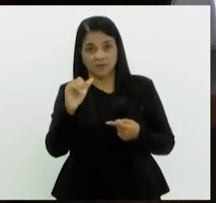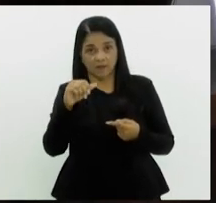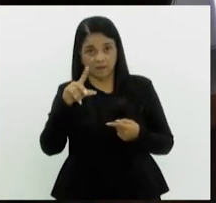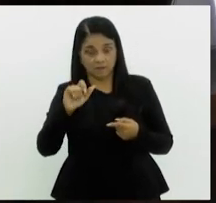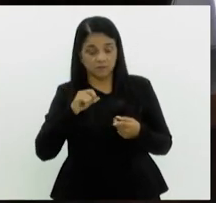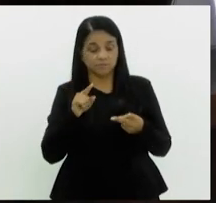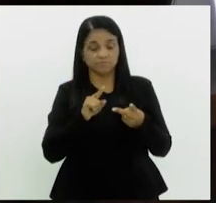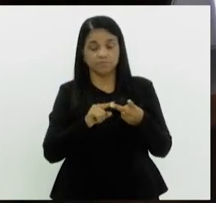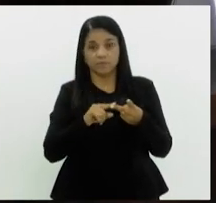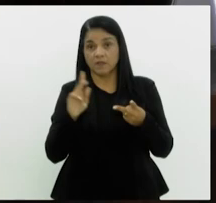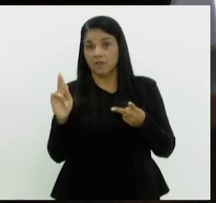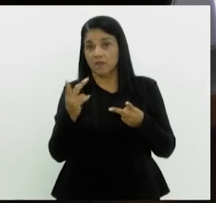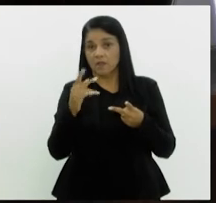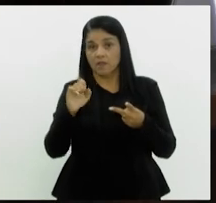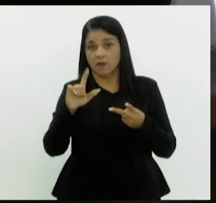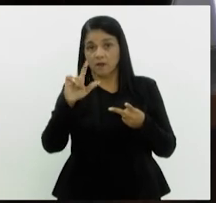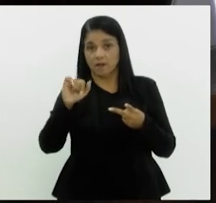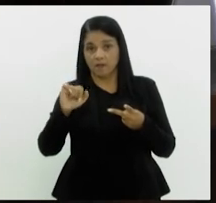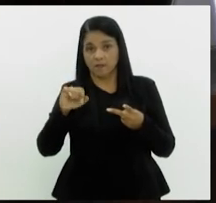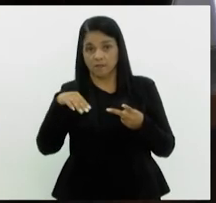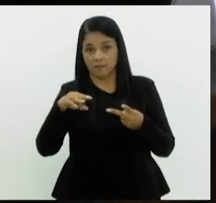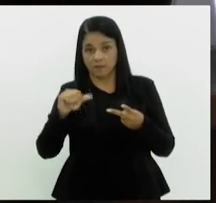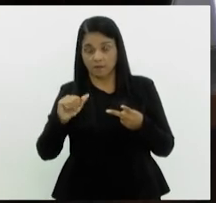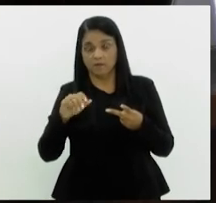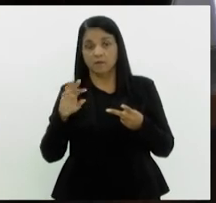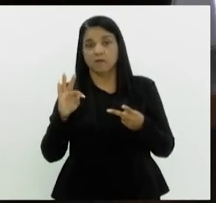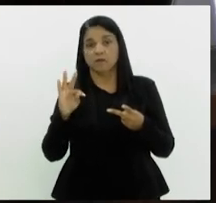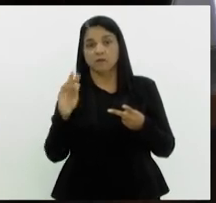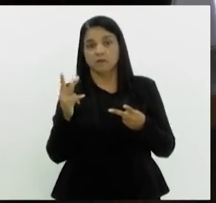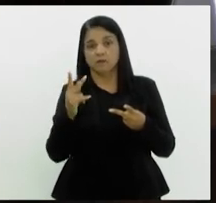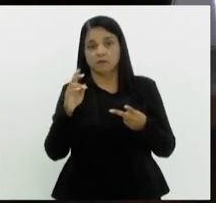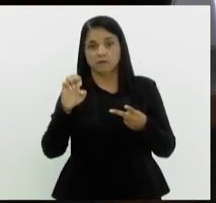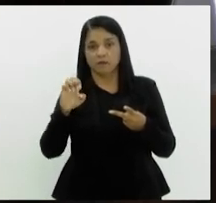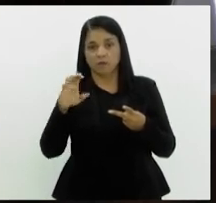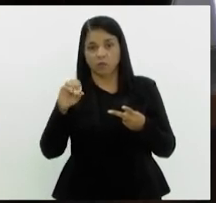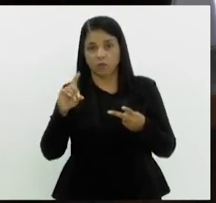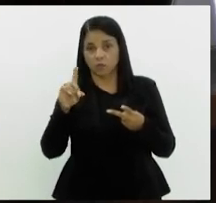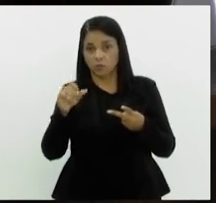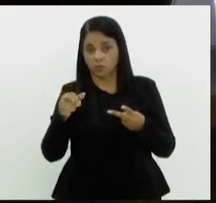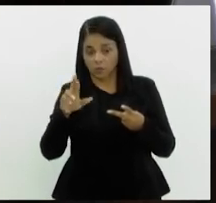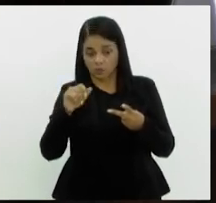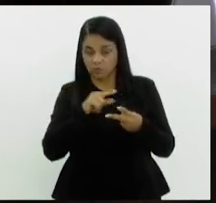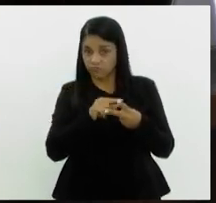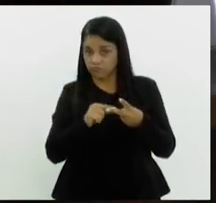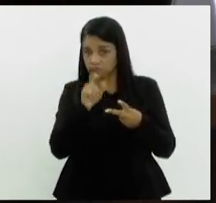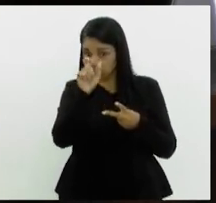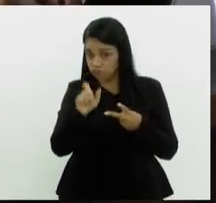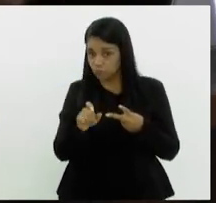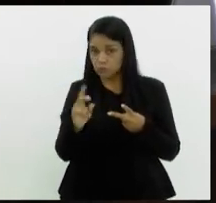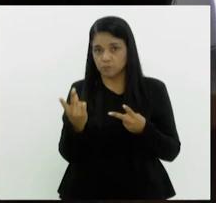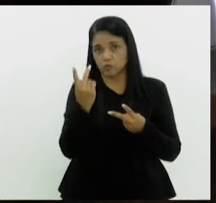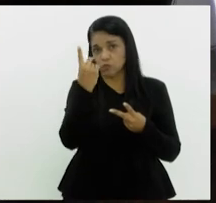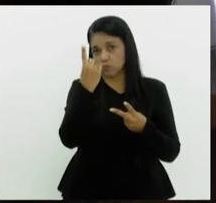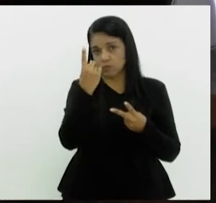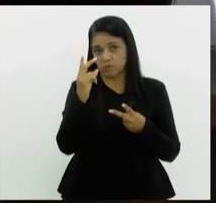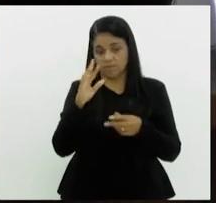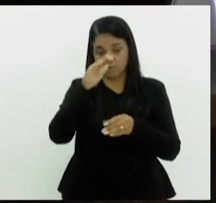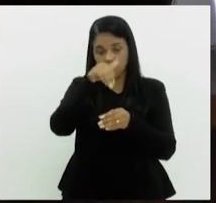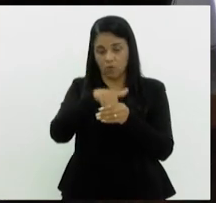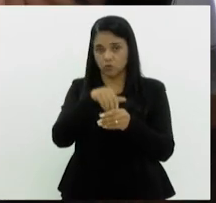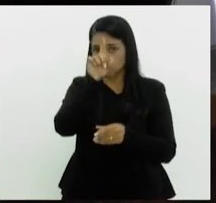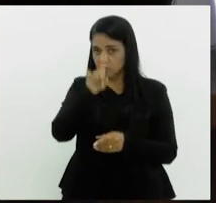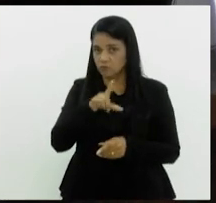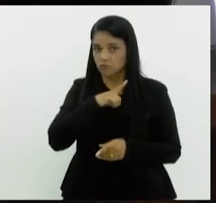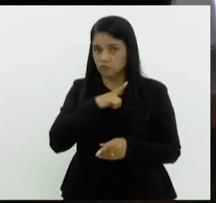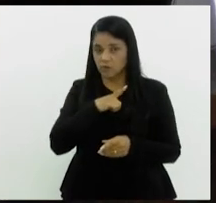respeitar a Helena Teodoro, né, meus amores? Então, assim, pontos cruciais na área da educação e da